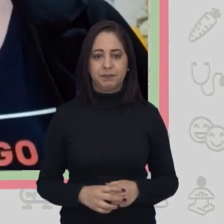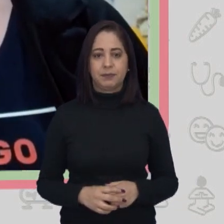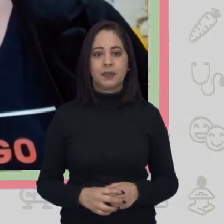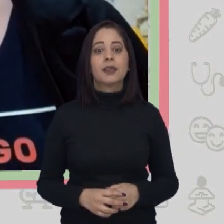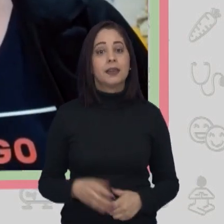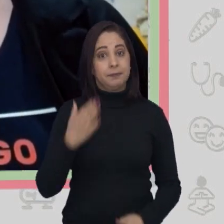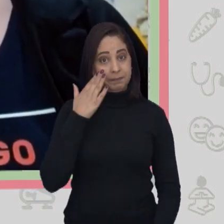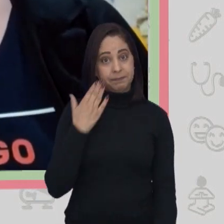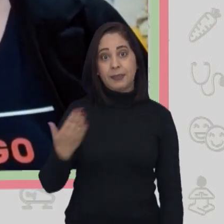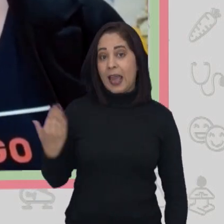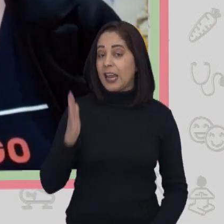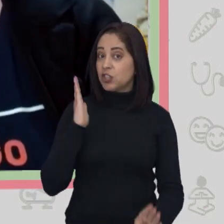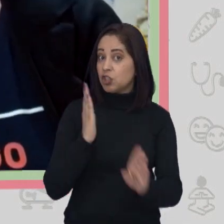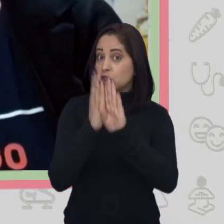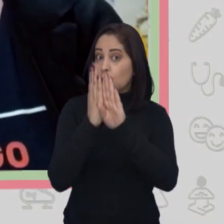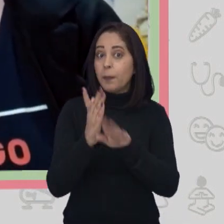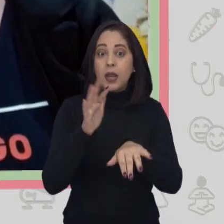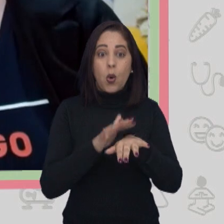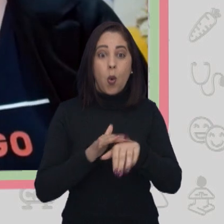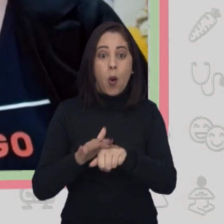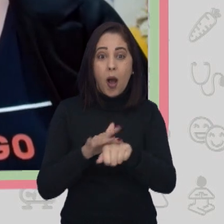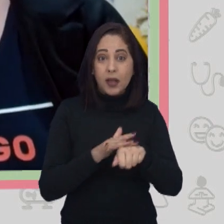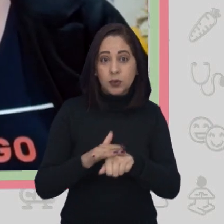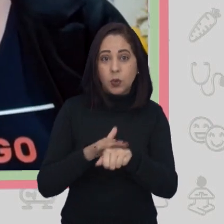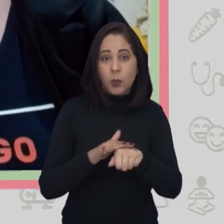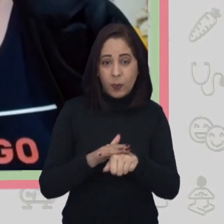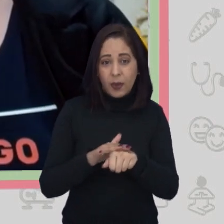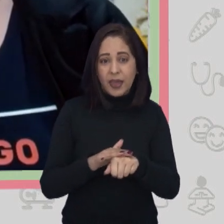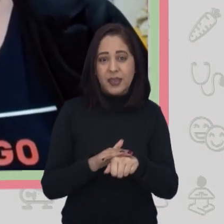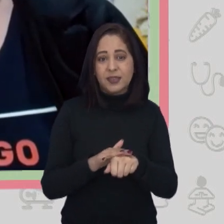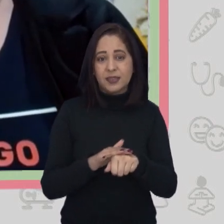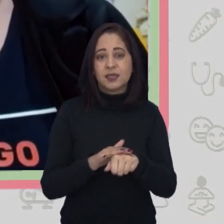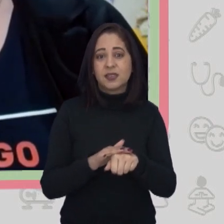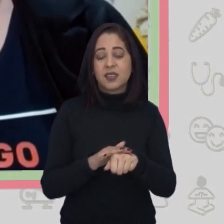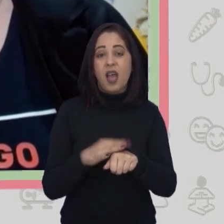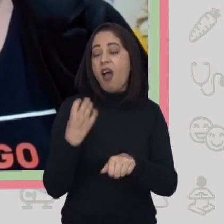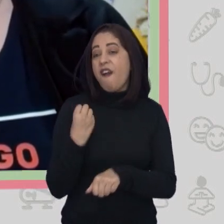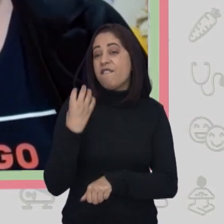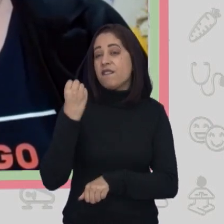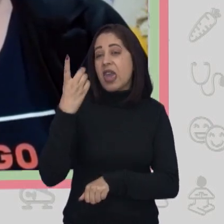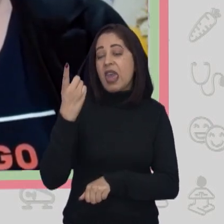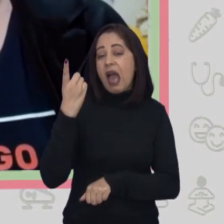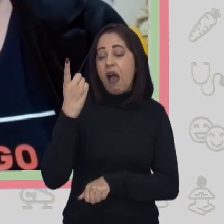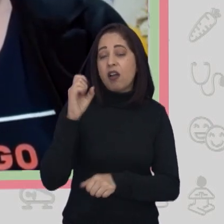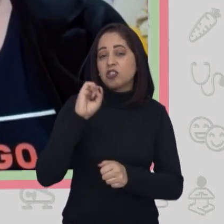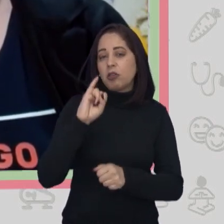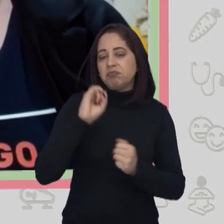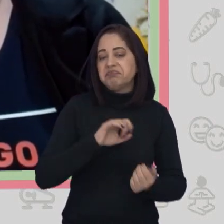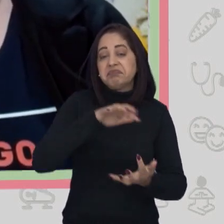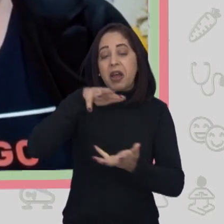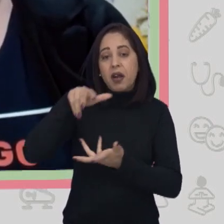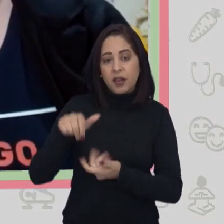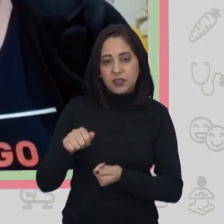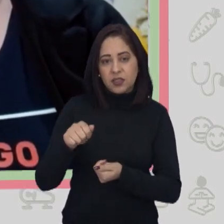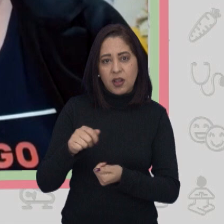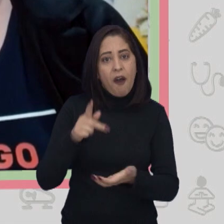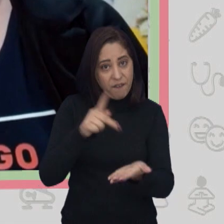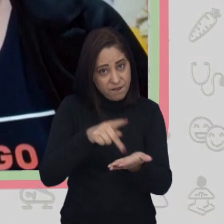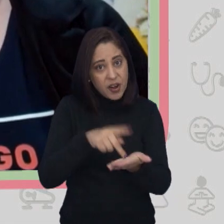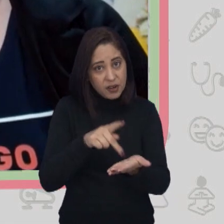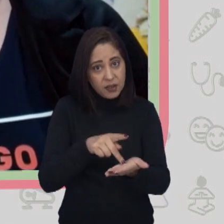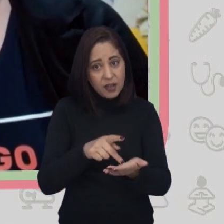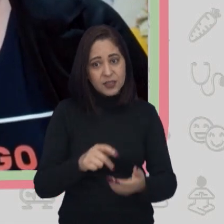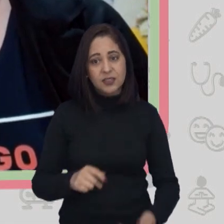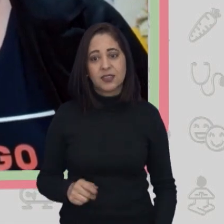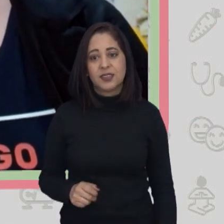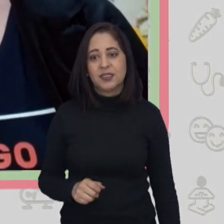Ale descobriu a doença quando estava recém-casada em uma viagem internacional. É isso mesmo, Ale, tudo